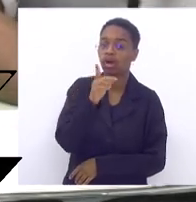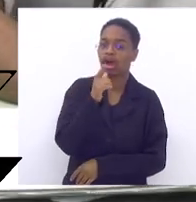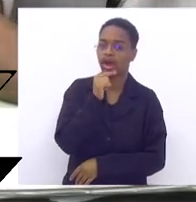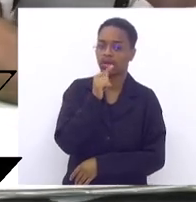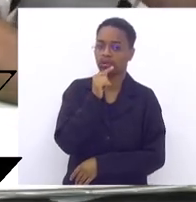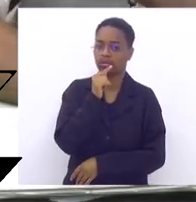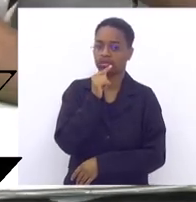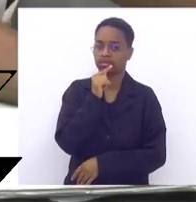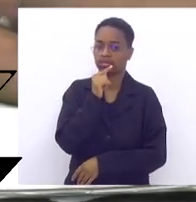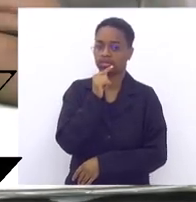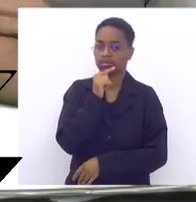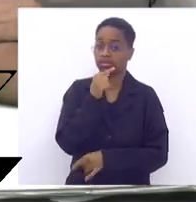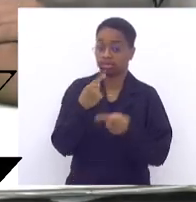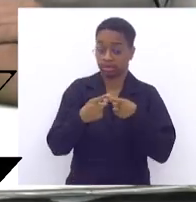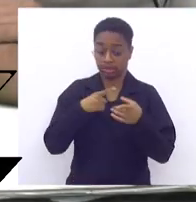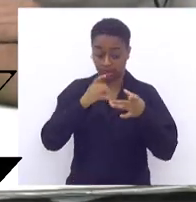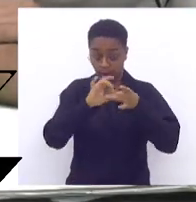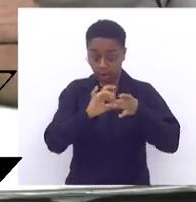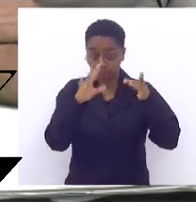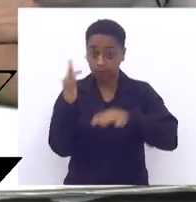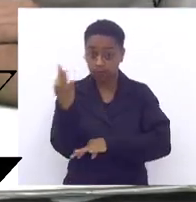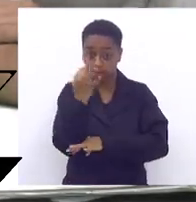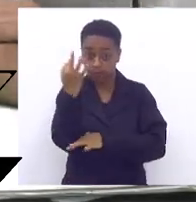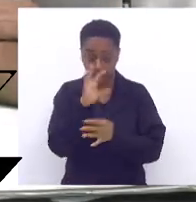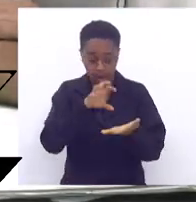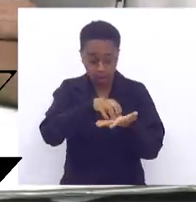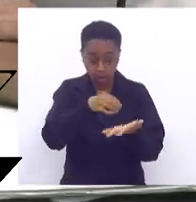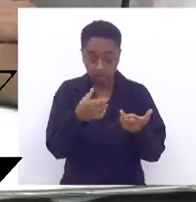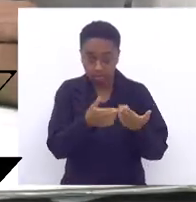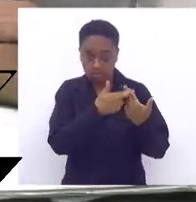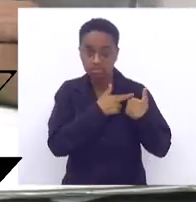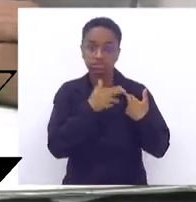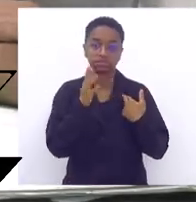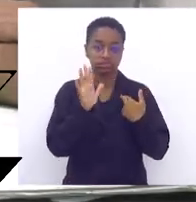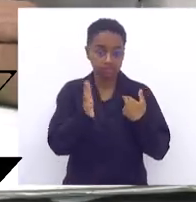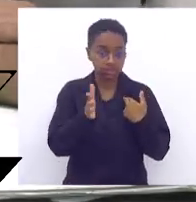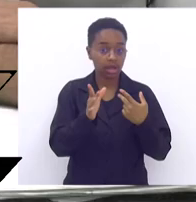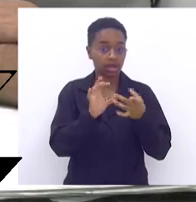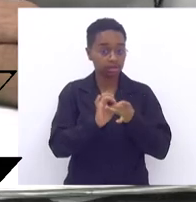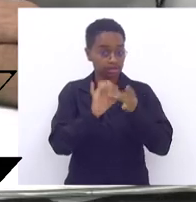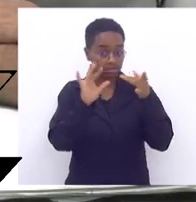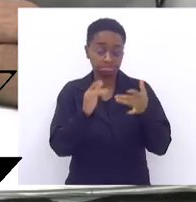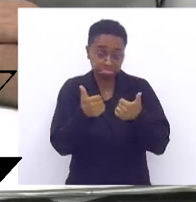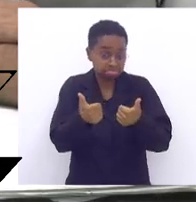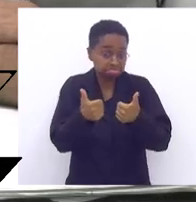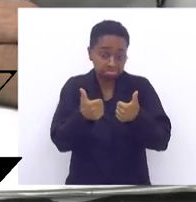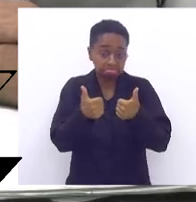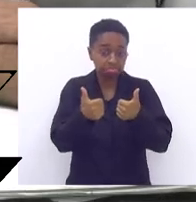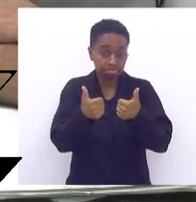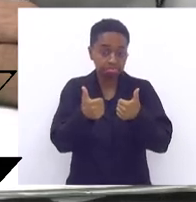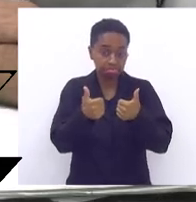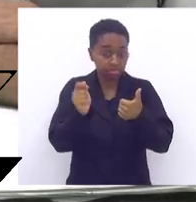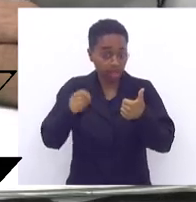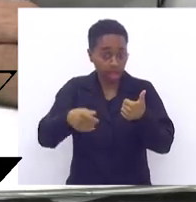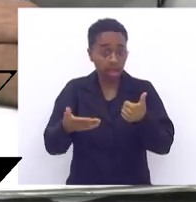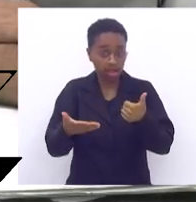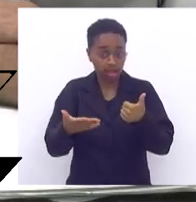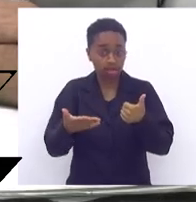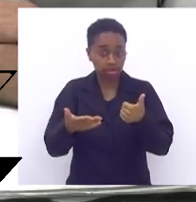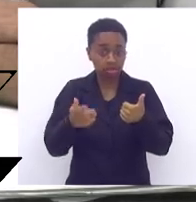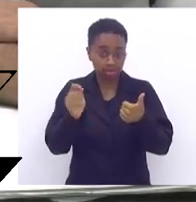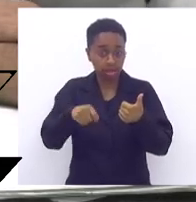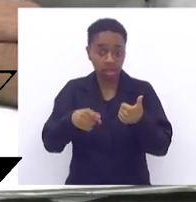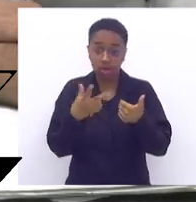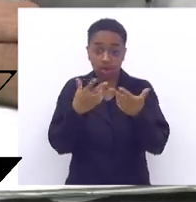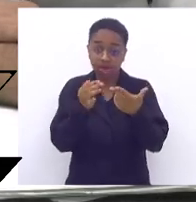uma autorização formal do órgão para captar água. Isso é perfeitamente... É que nem captar água